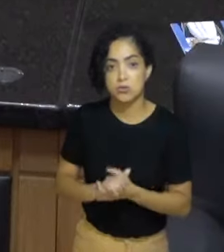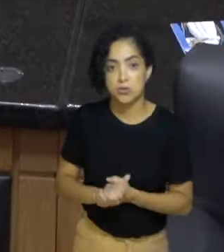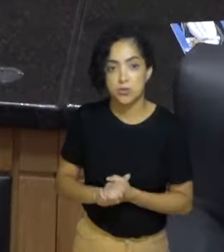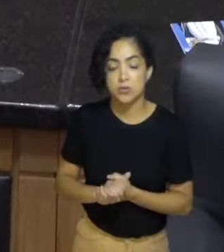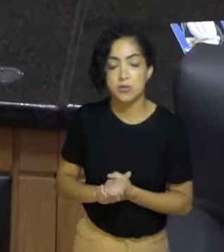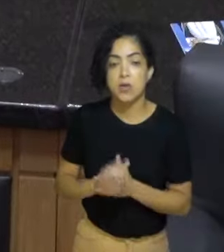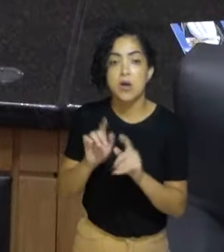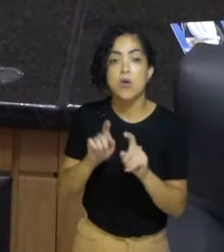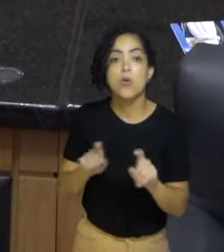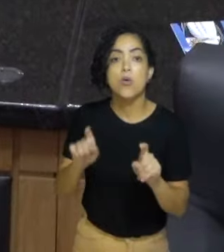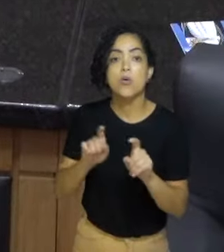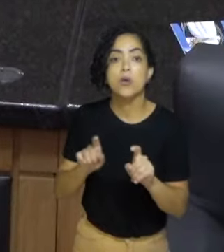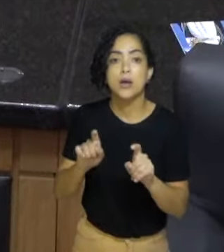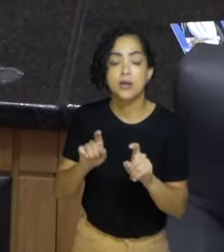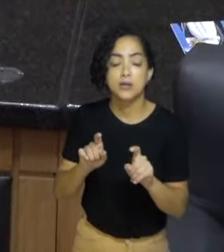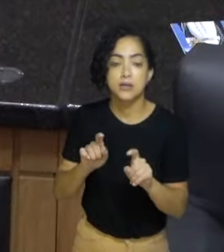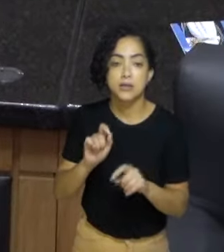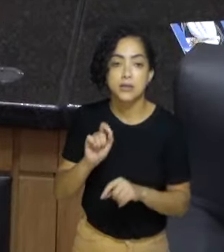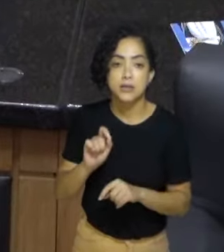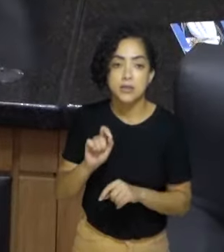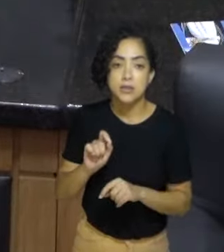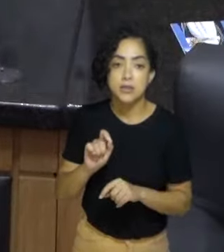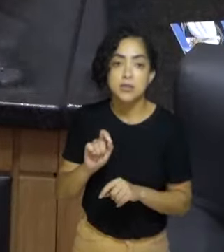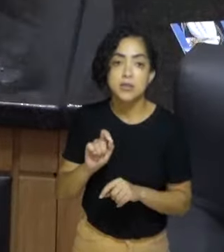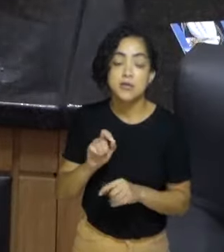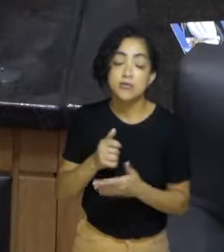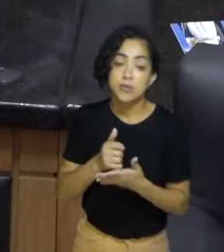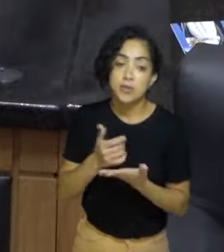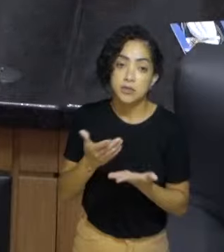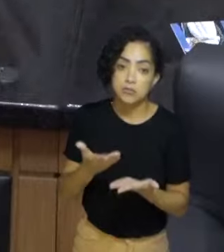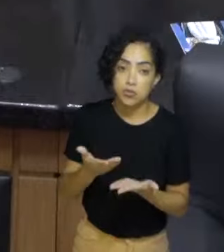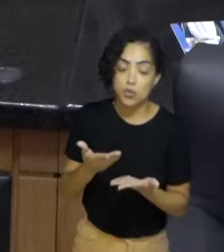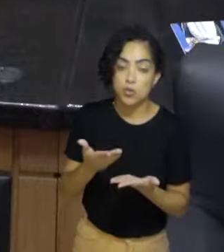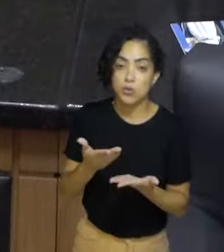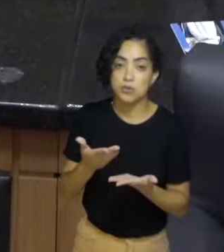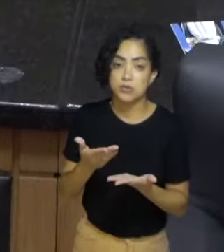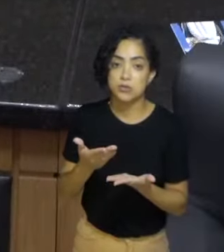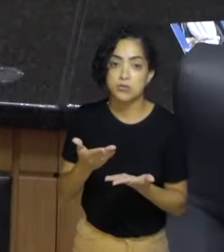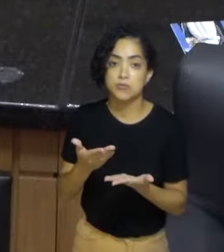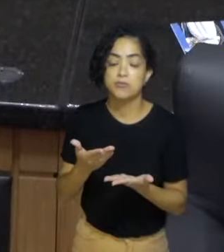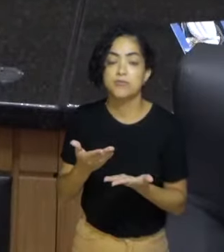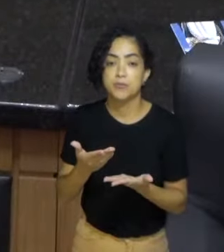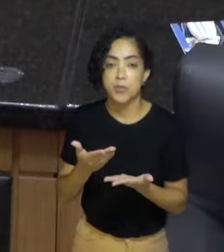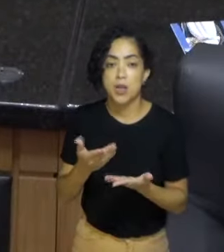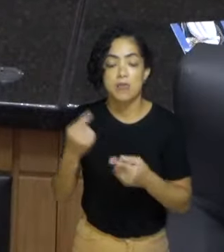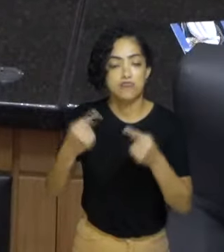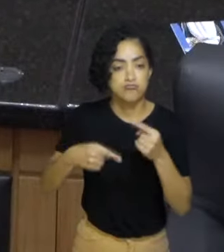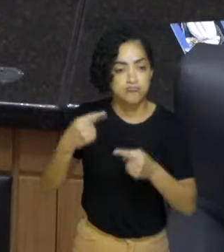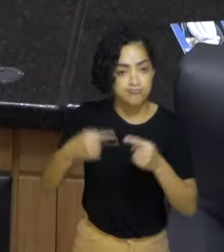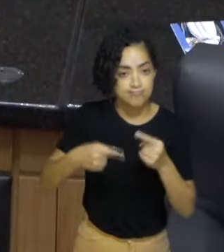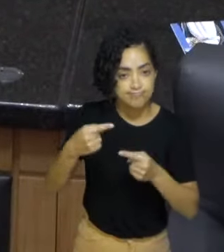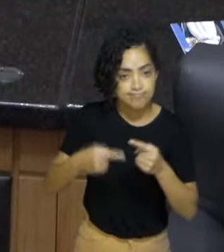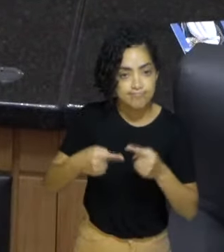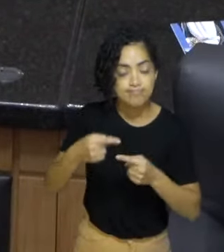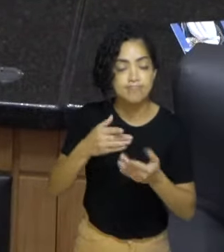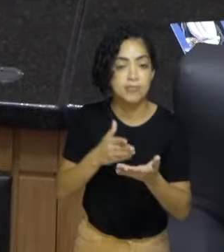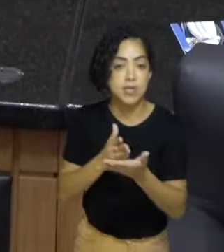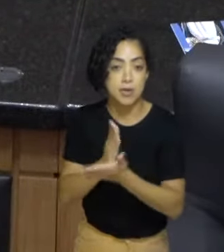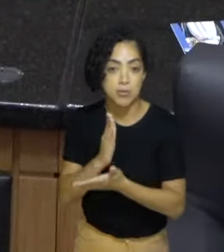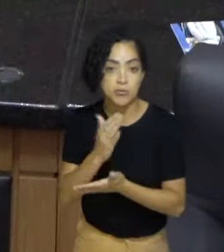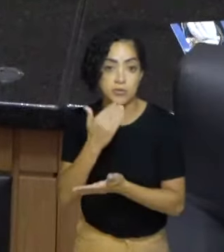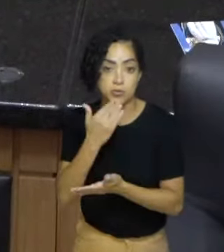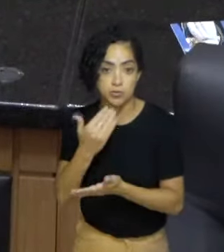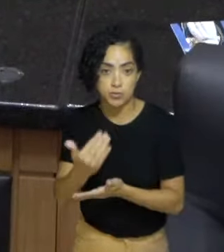né? Saúde. E fica ruim, porque quando você faz uma reunião da Comissão da Agricultura, o que estava em debate era a aprovação de um